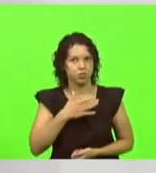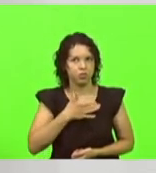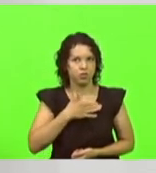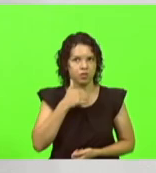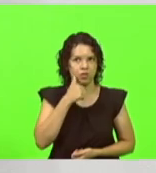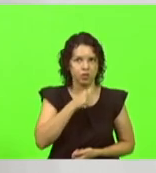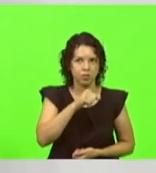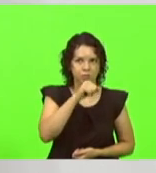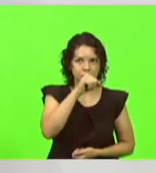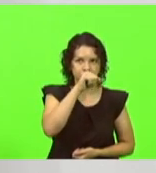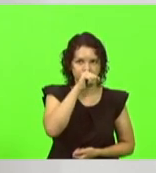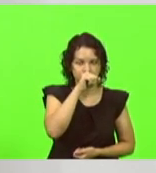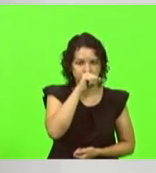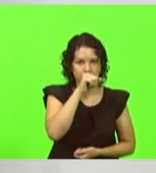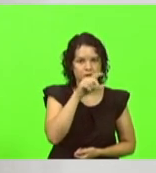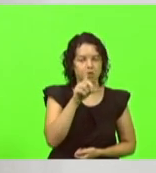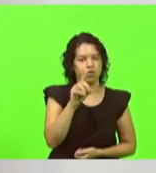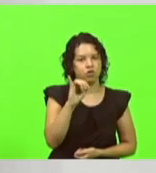Diamantina.